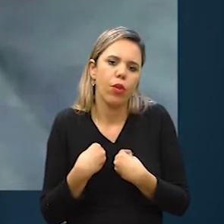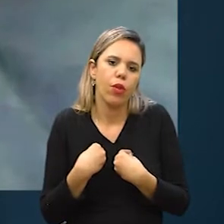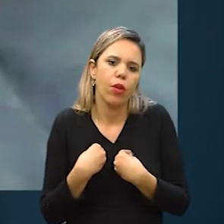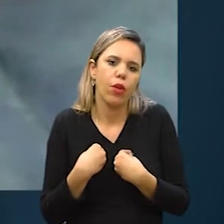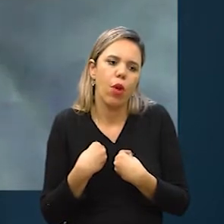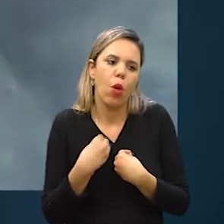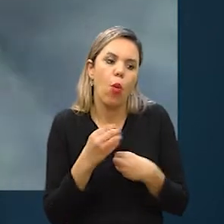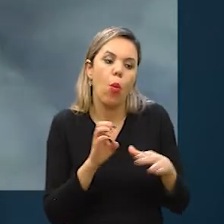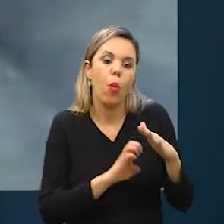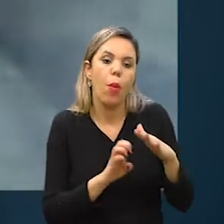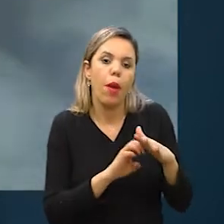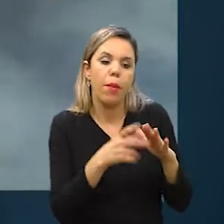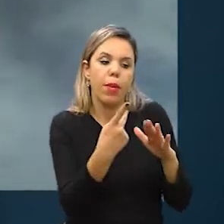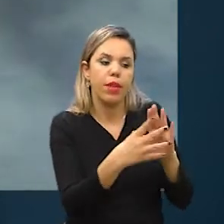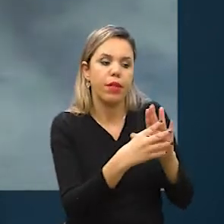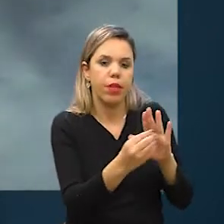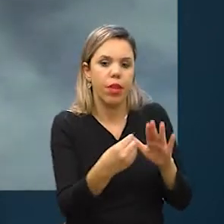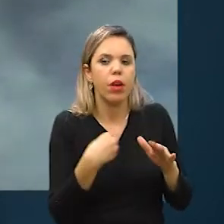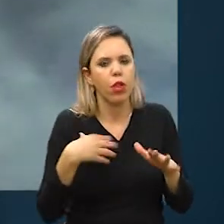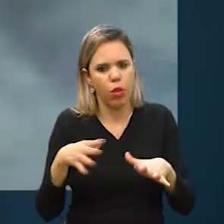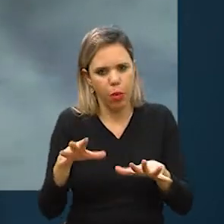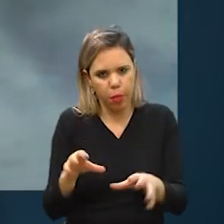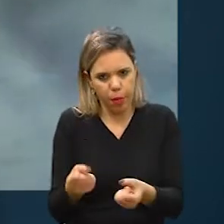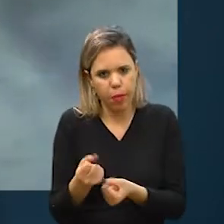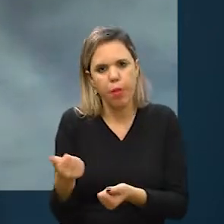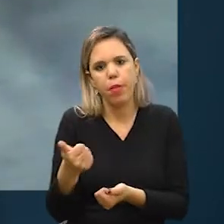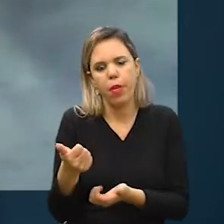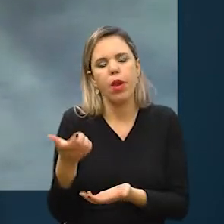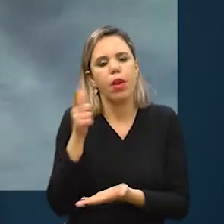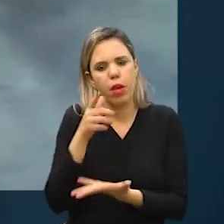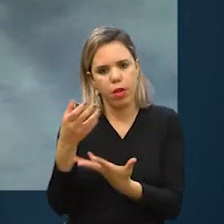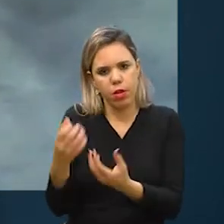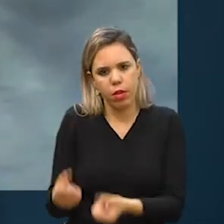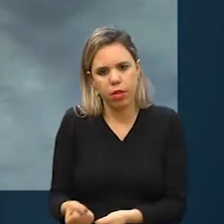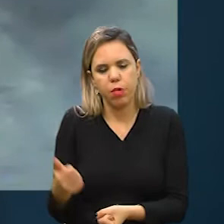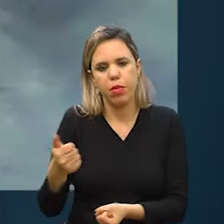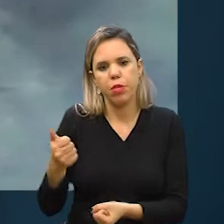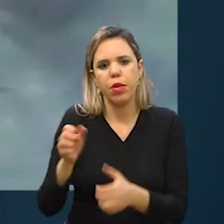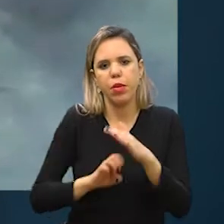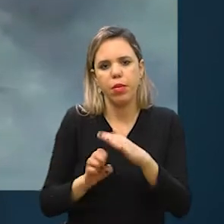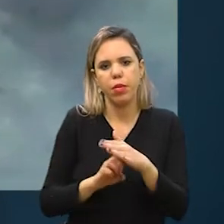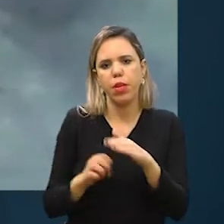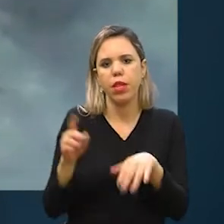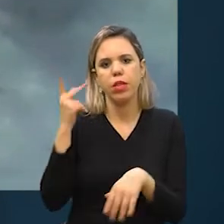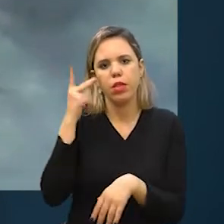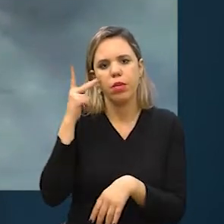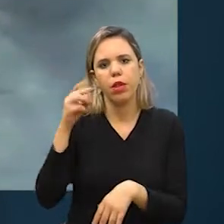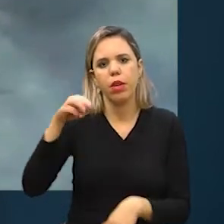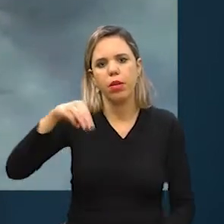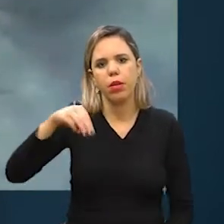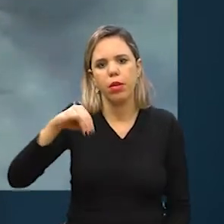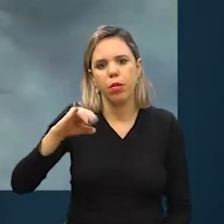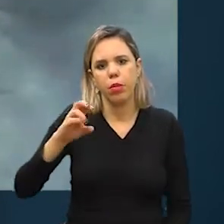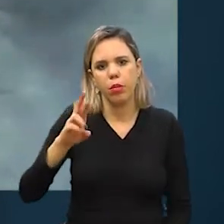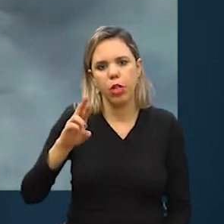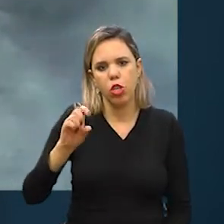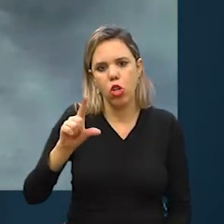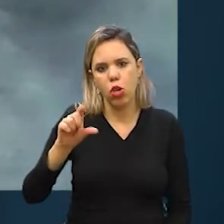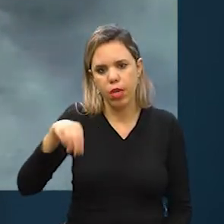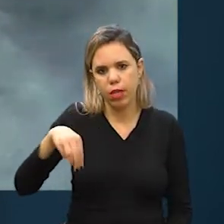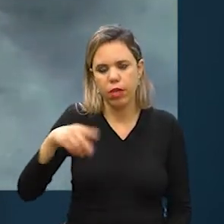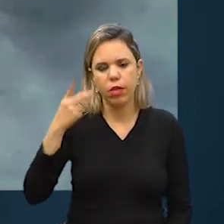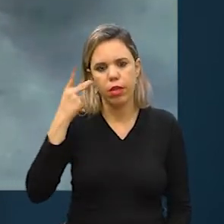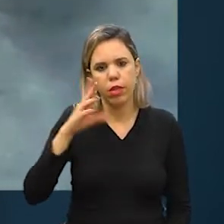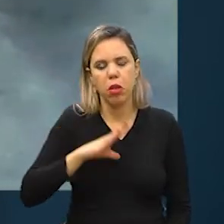para ficar com uma franquia. E eu acabei ficando com a primeira franquia da Microlins em São Paulo. Não